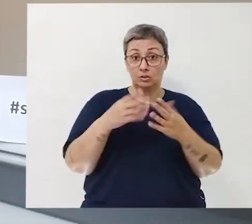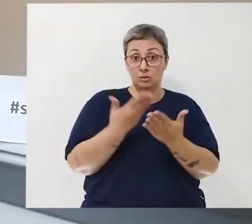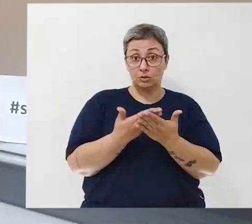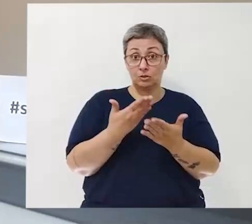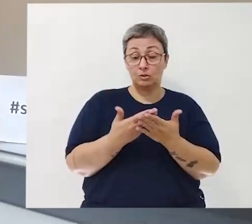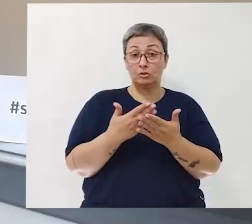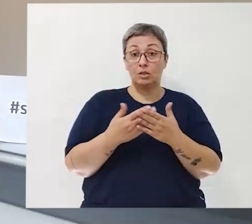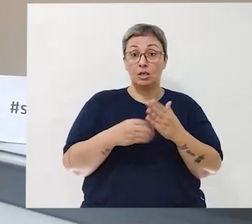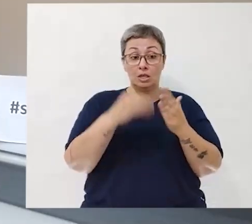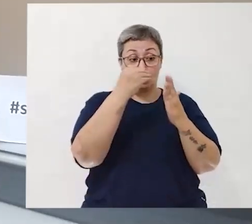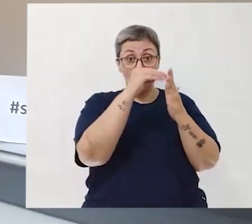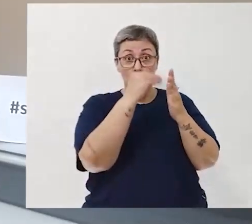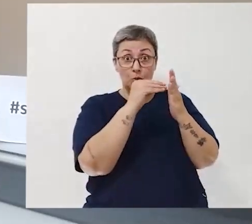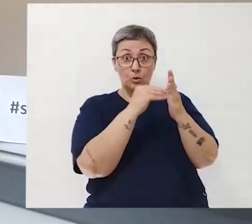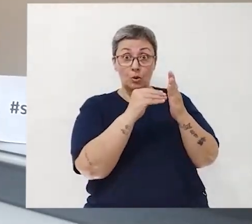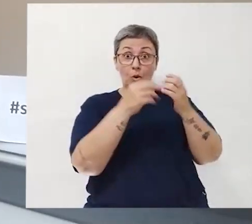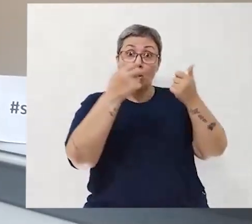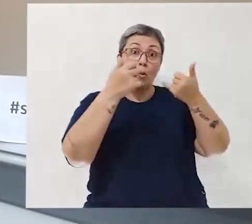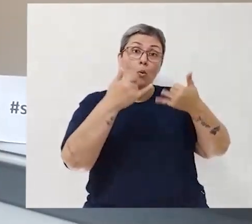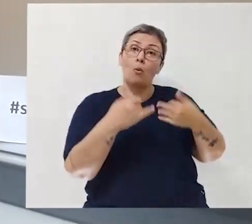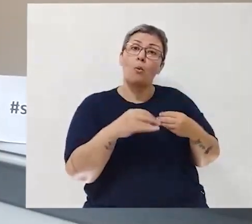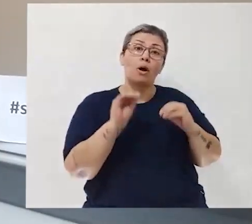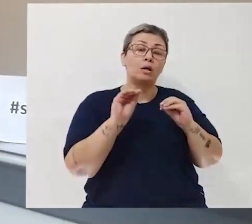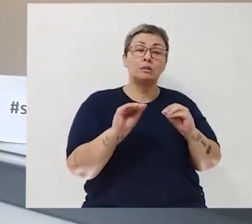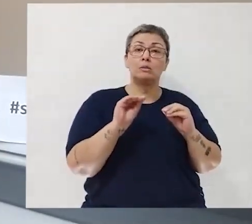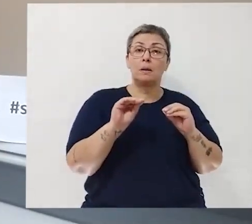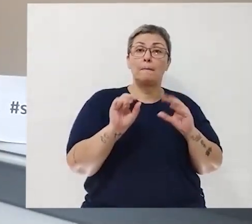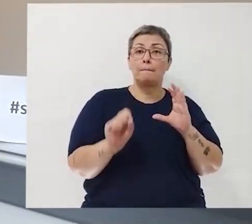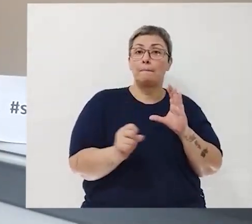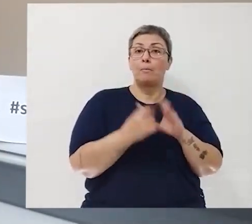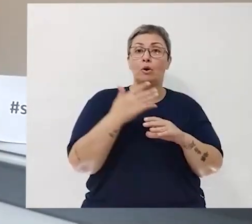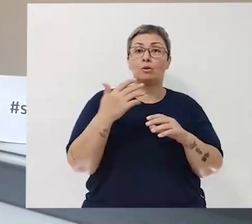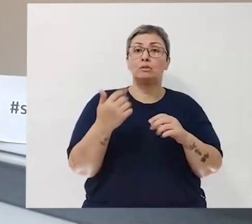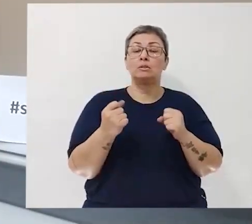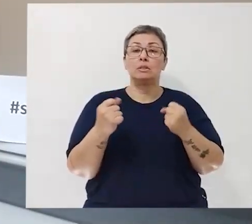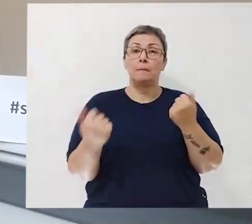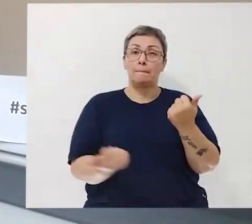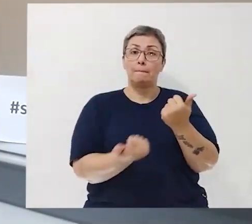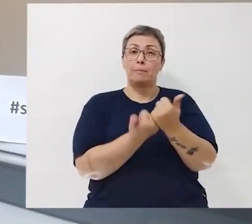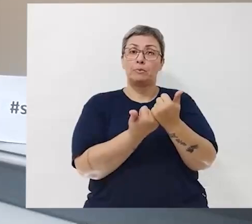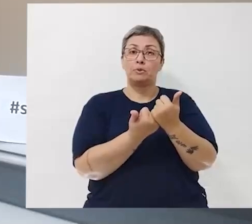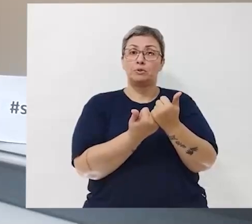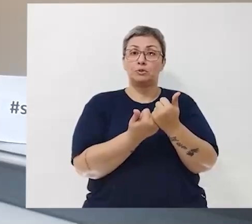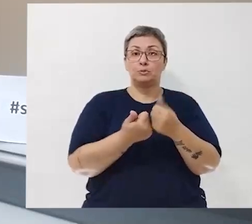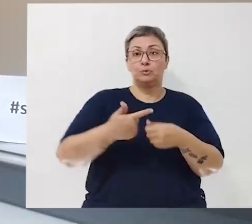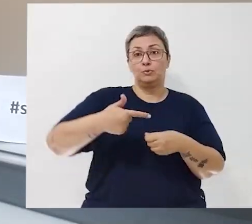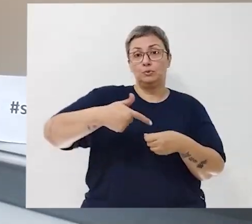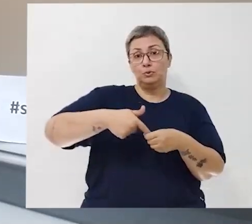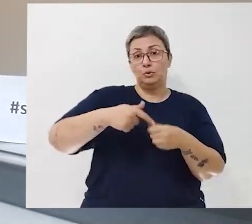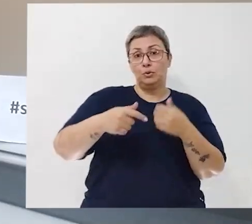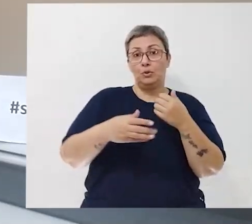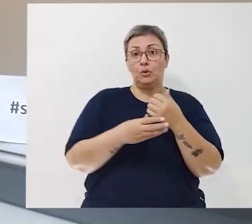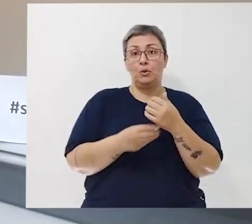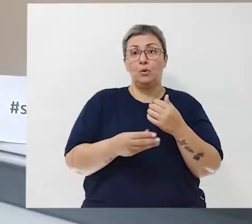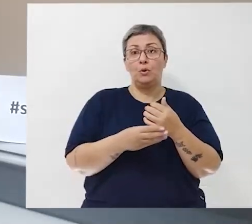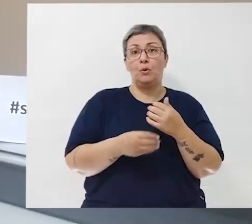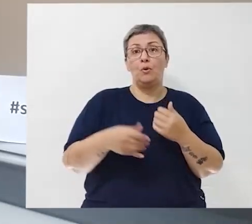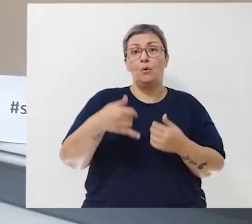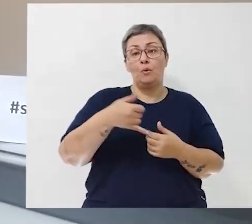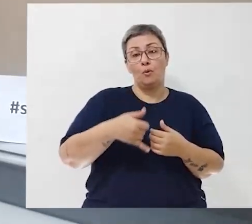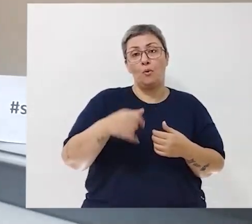aula e descreva que fontes podem substituir o petróleo, tá? Essa é a